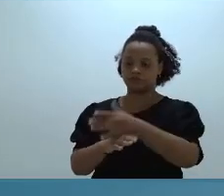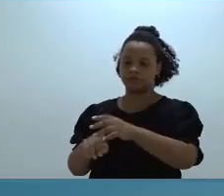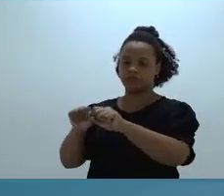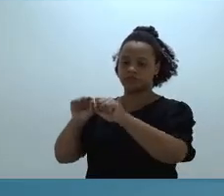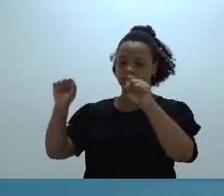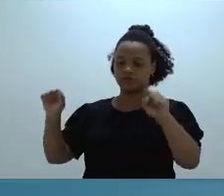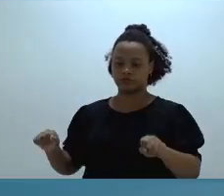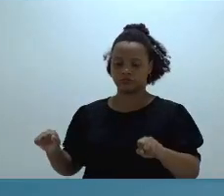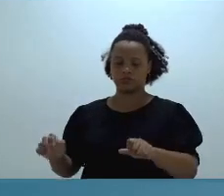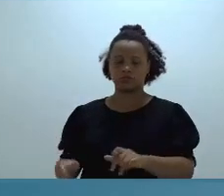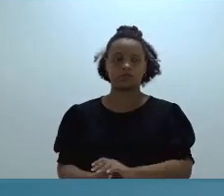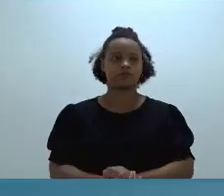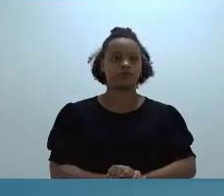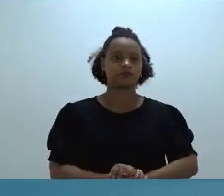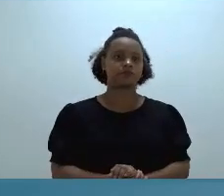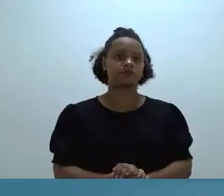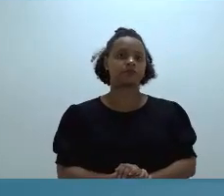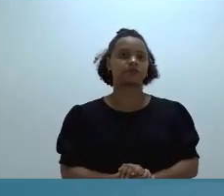Suprema.